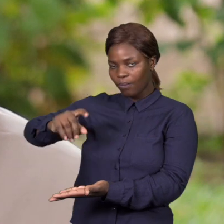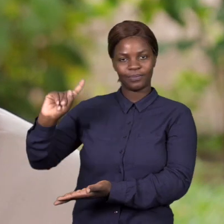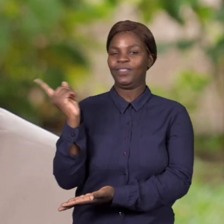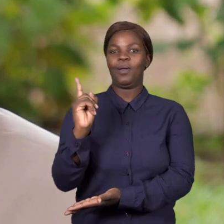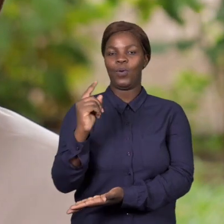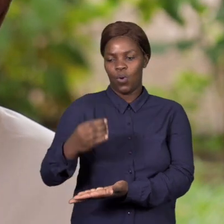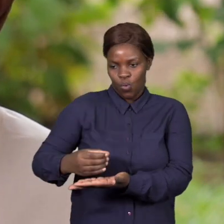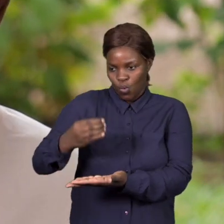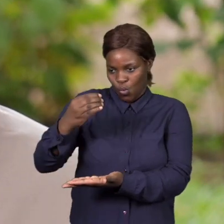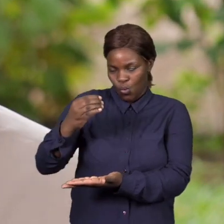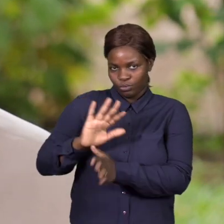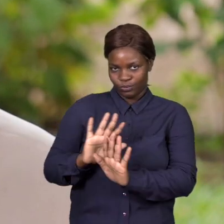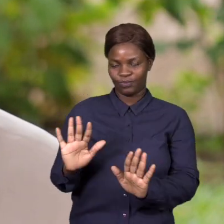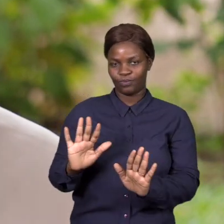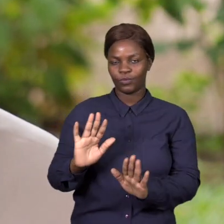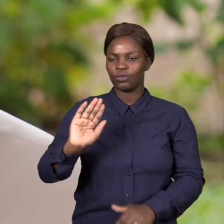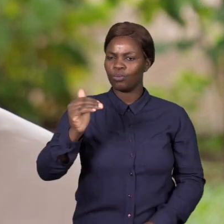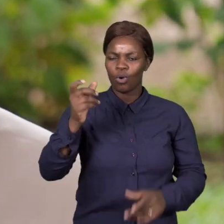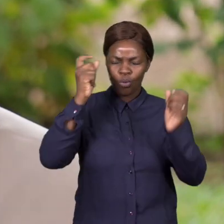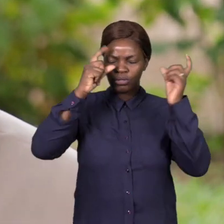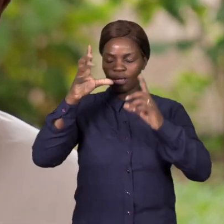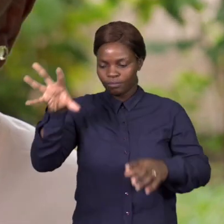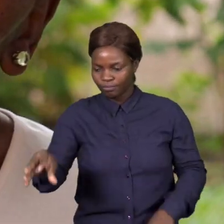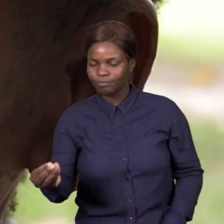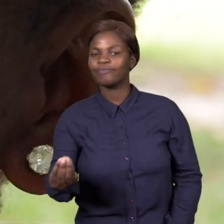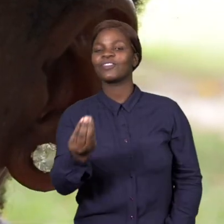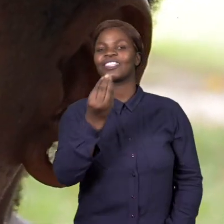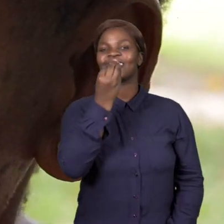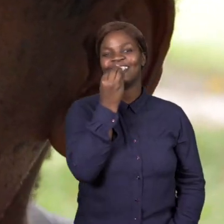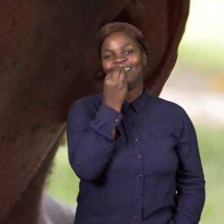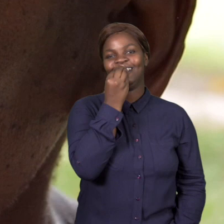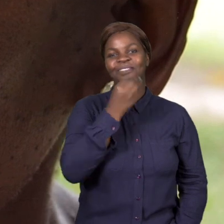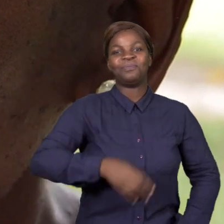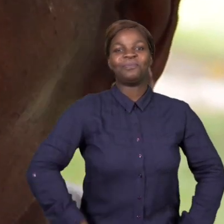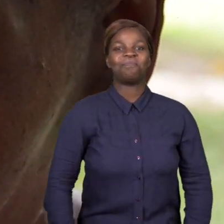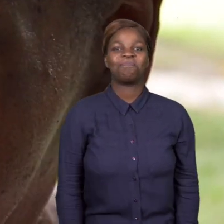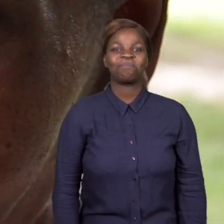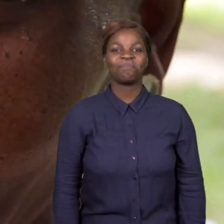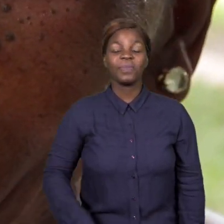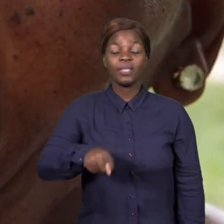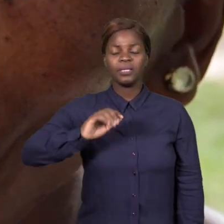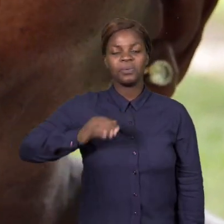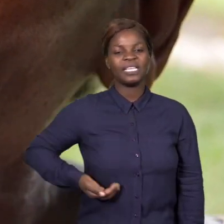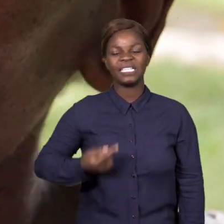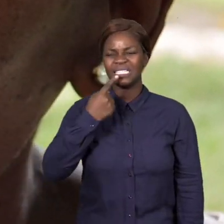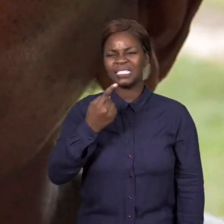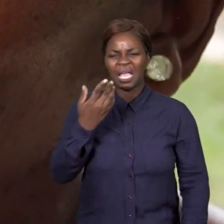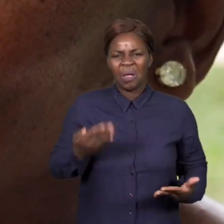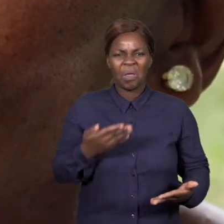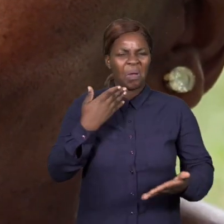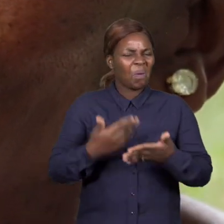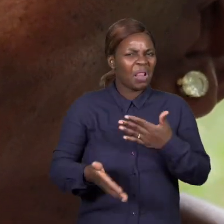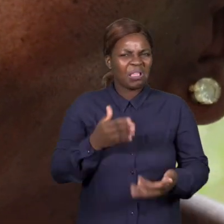tampo. Acordo de manhã, lavo, depois coloco. Dona Narcisa conta que teve que fazer ajustes na